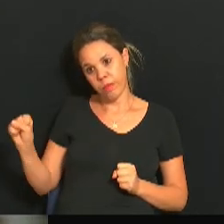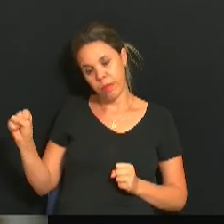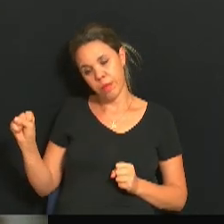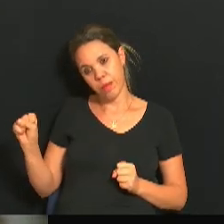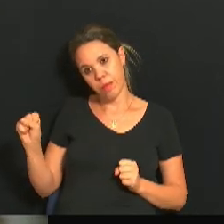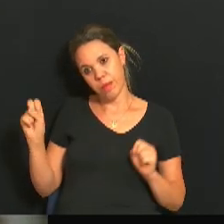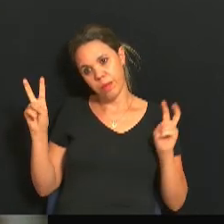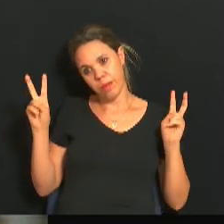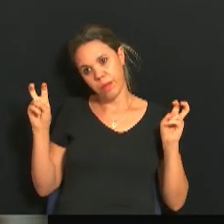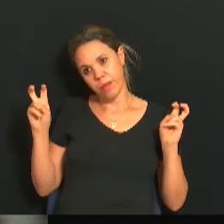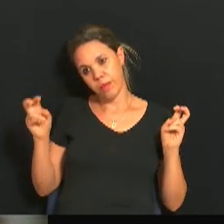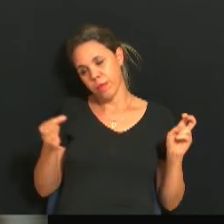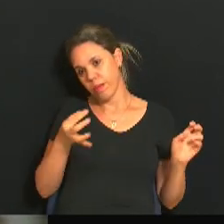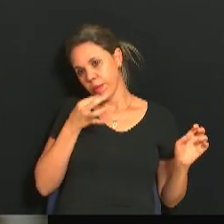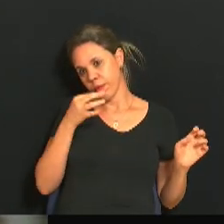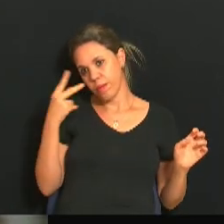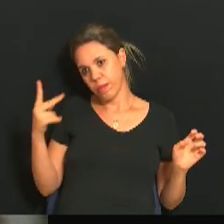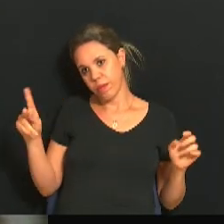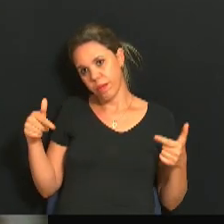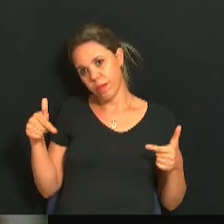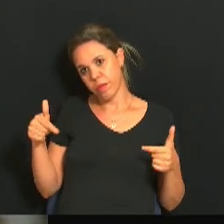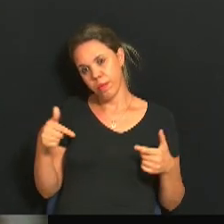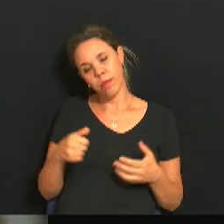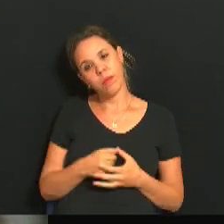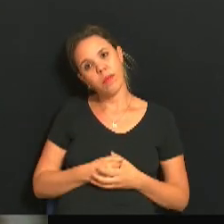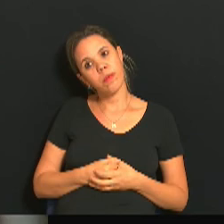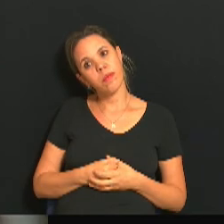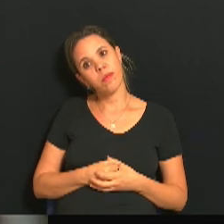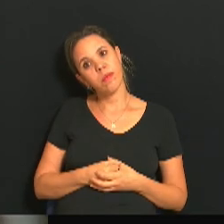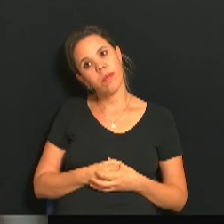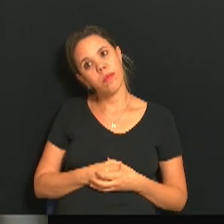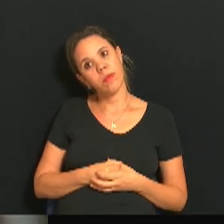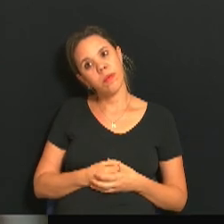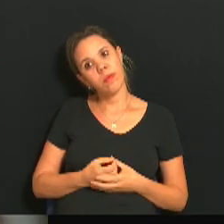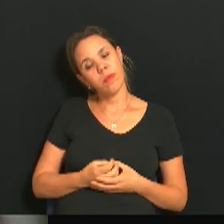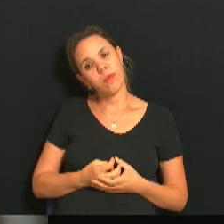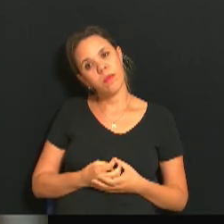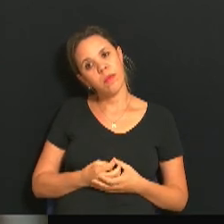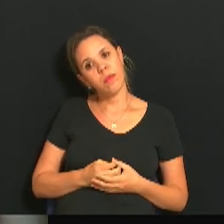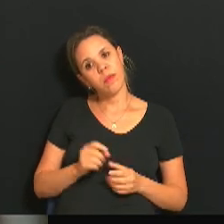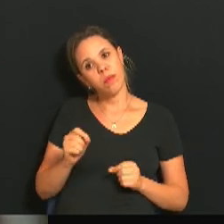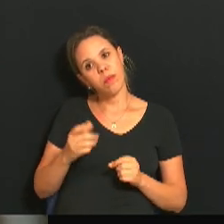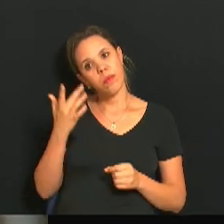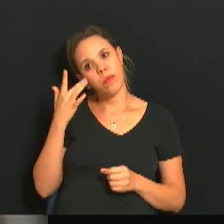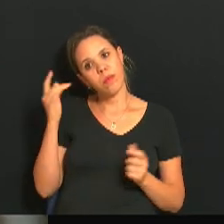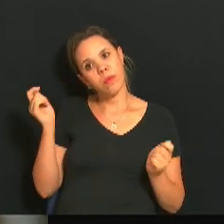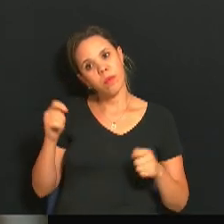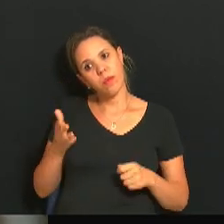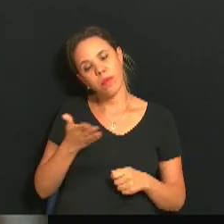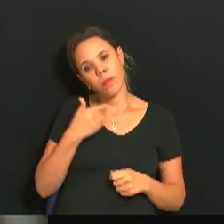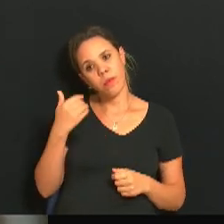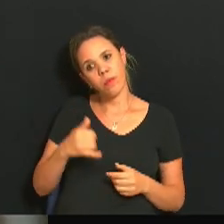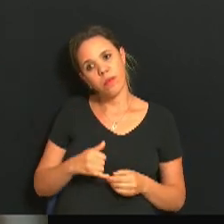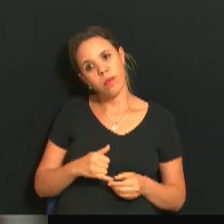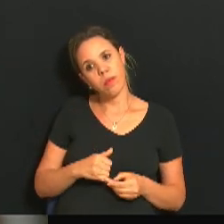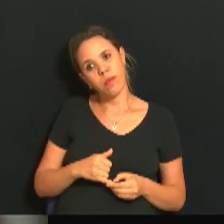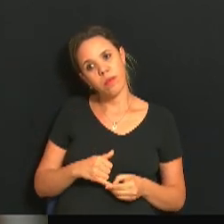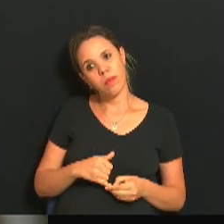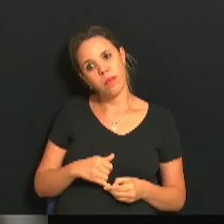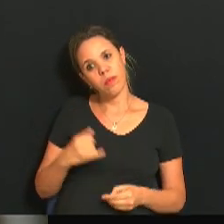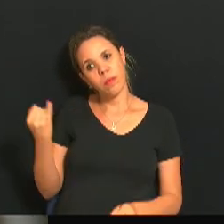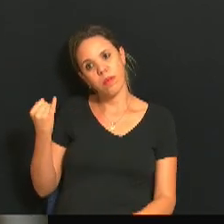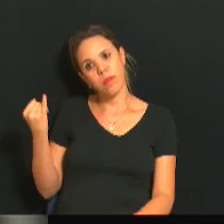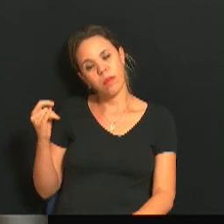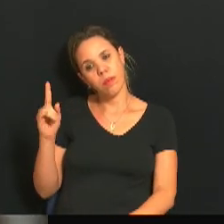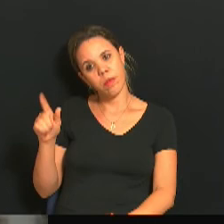e sobre o meu ponto de vista sobre o seu trabalho as suas dificuldades que eu acho que dá para melhorar a importante